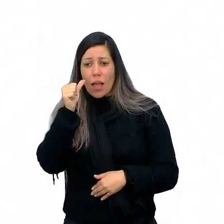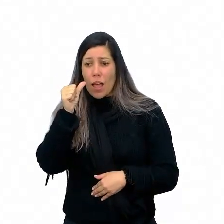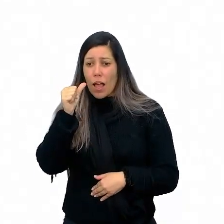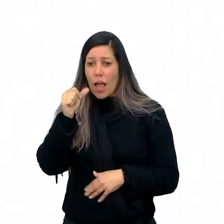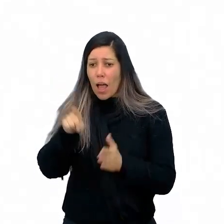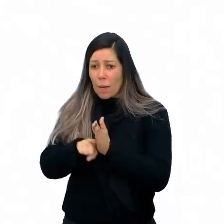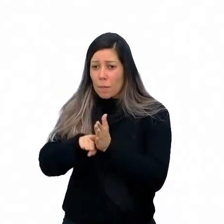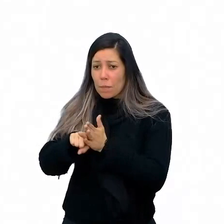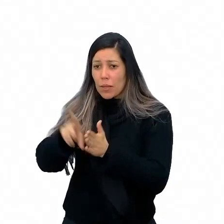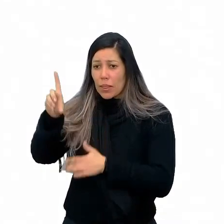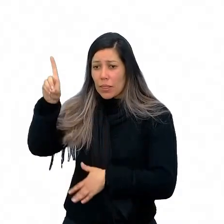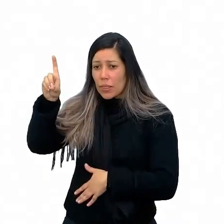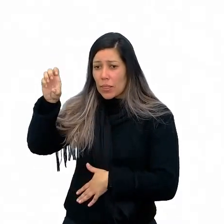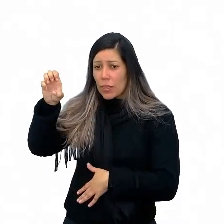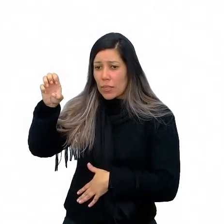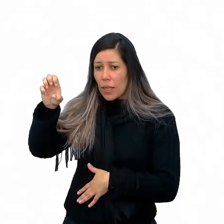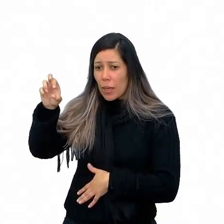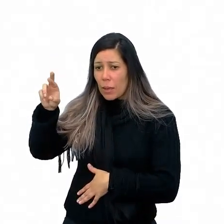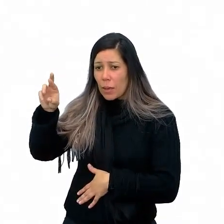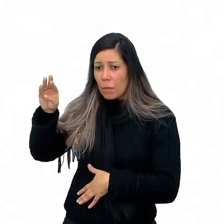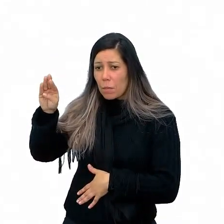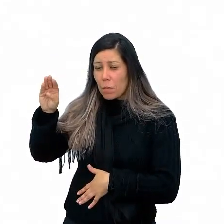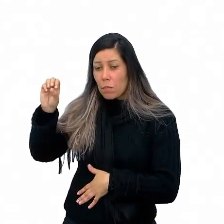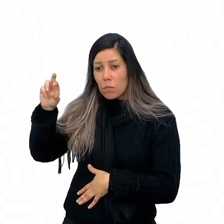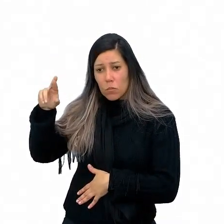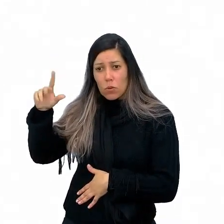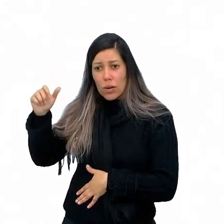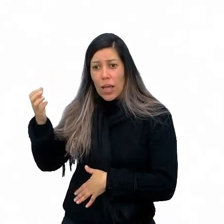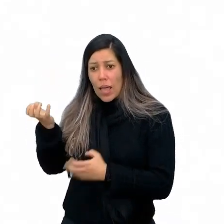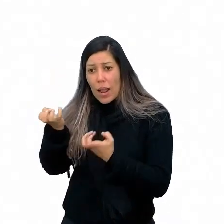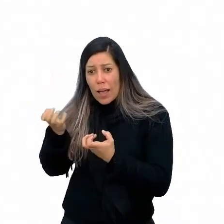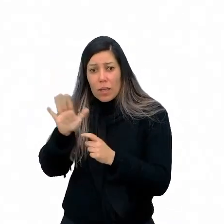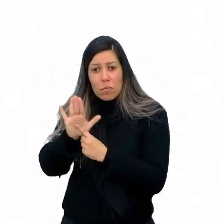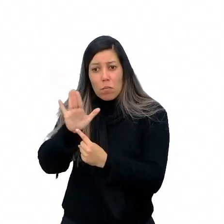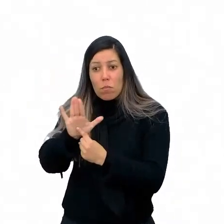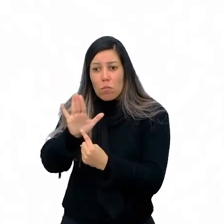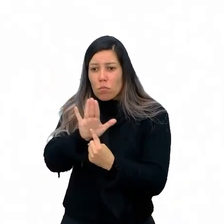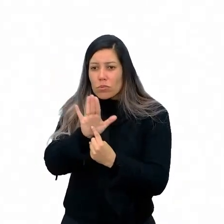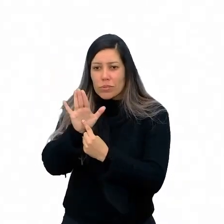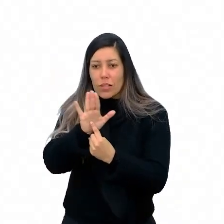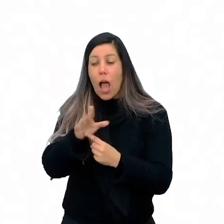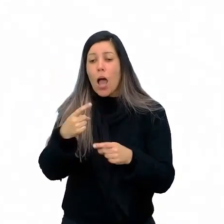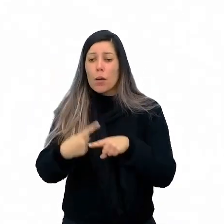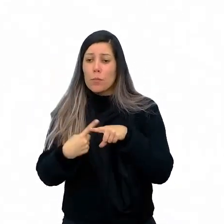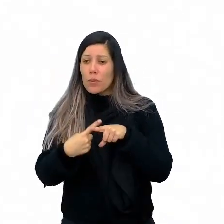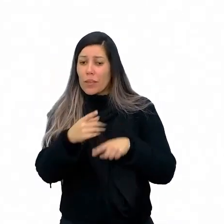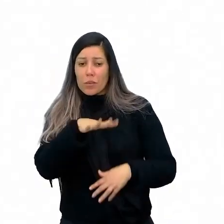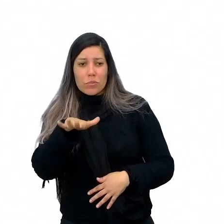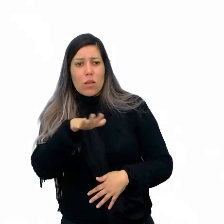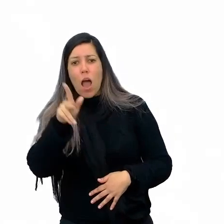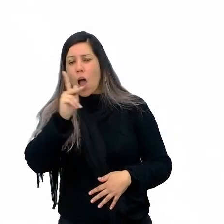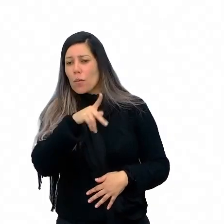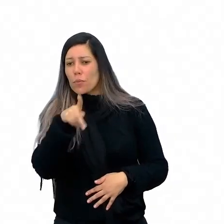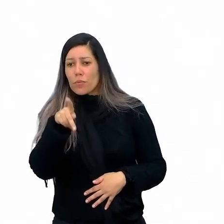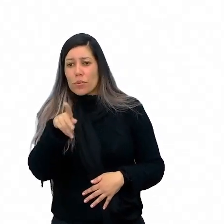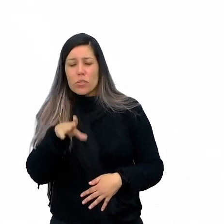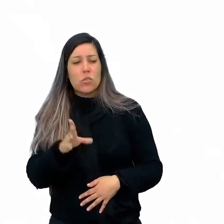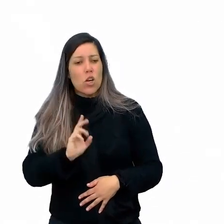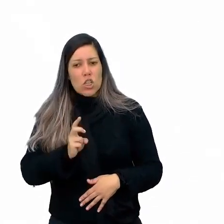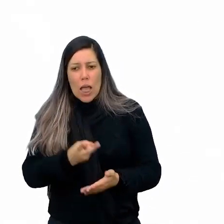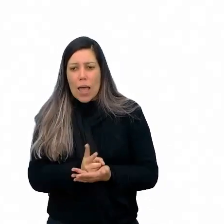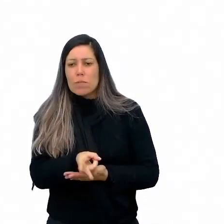o conteúdo do ensino, quer nos alertar. Porque às vezes a gente faz isso de forma automática, quase que